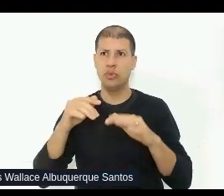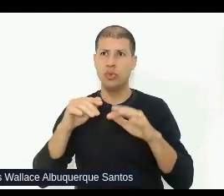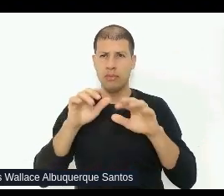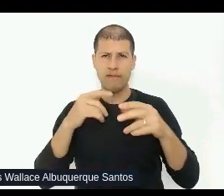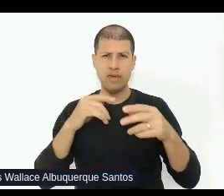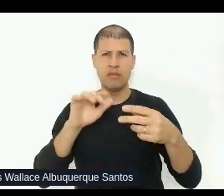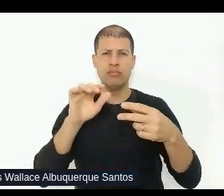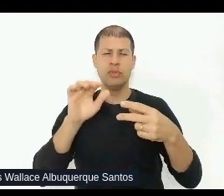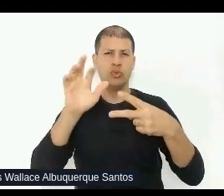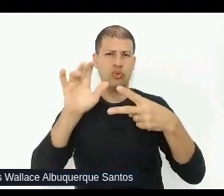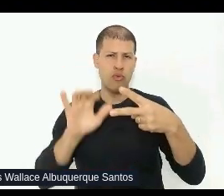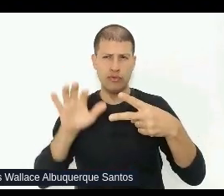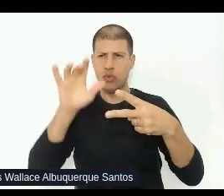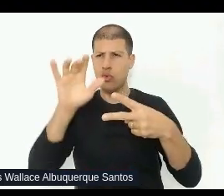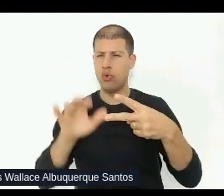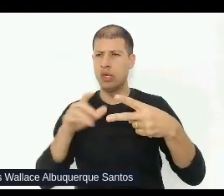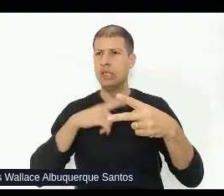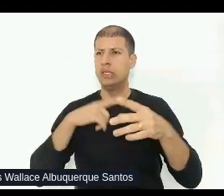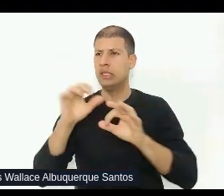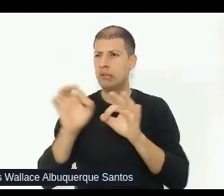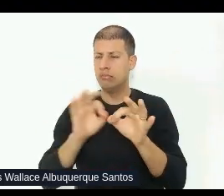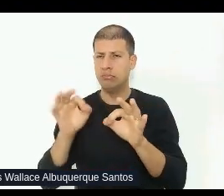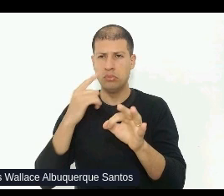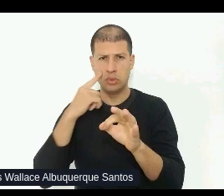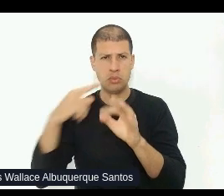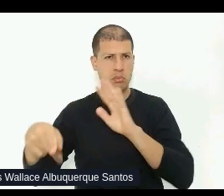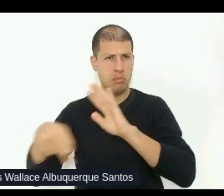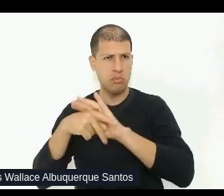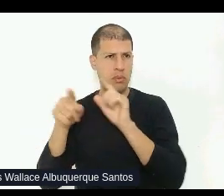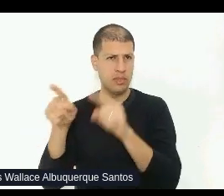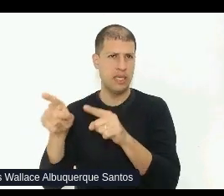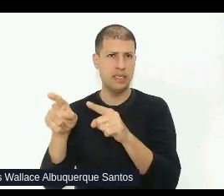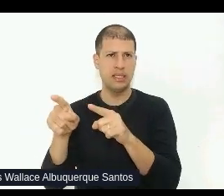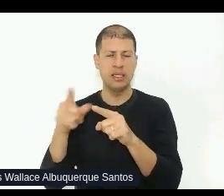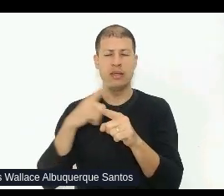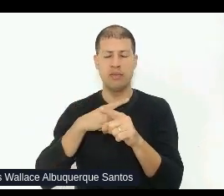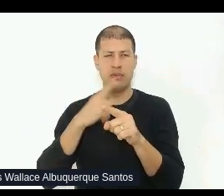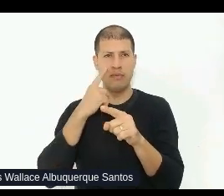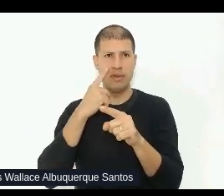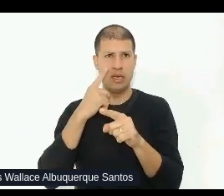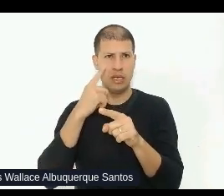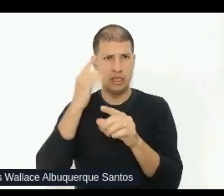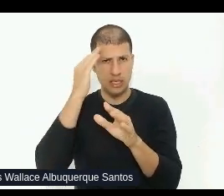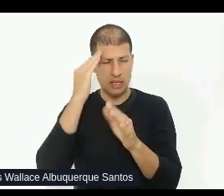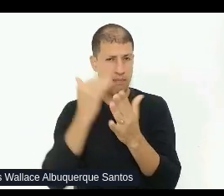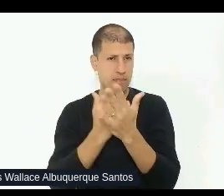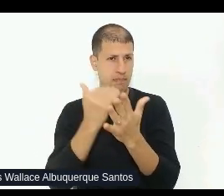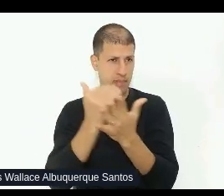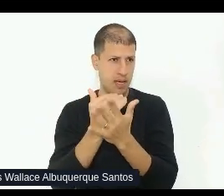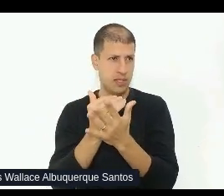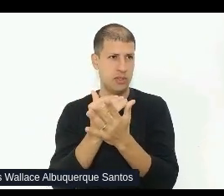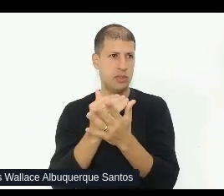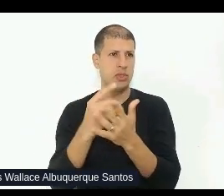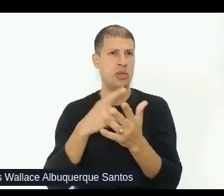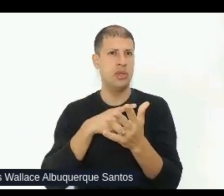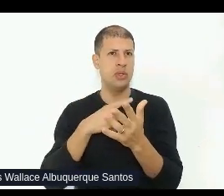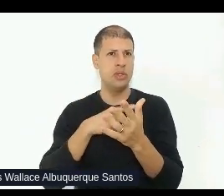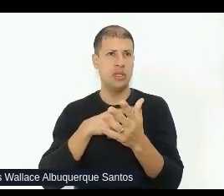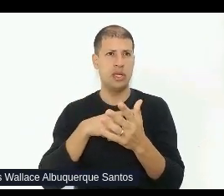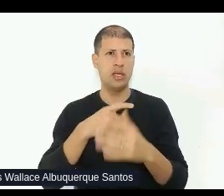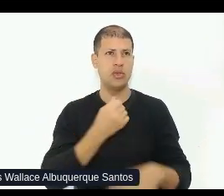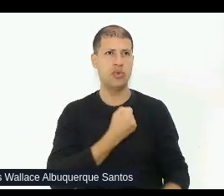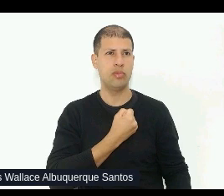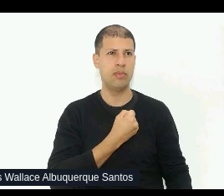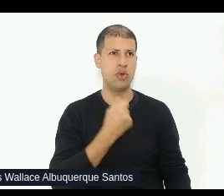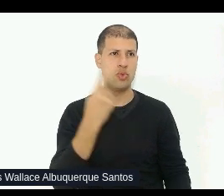aquele componente específico. Então, eu vou dar até uma lida aqui para vocês entenderem um pouco mais. Eu tenho ali um número 1, que está acima do